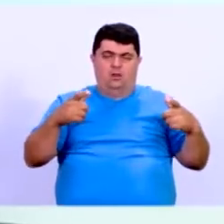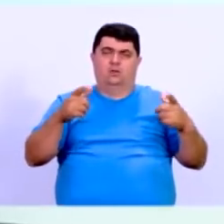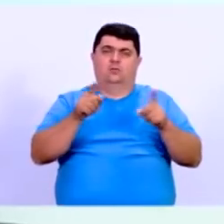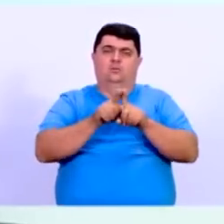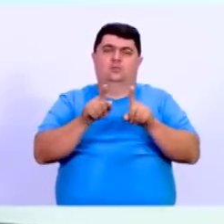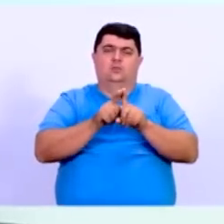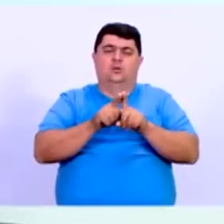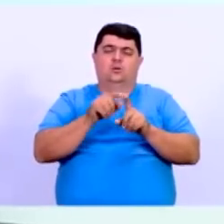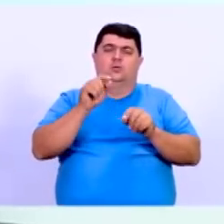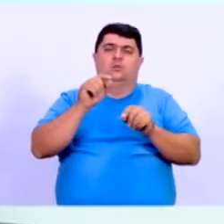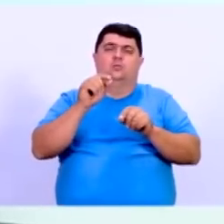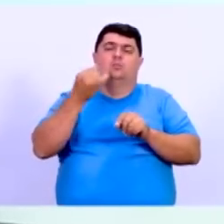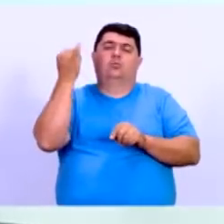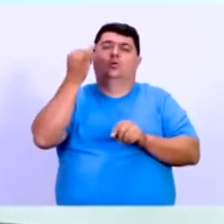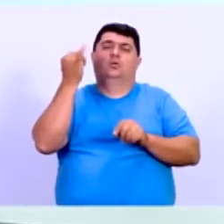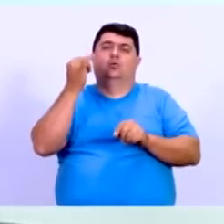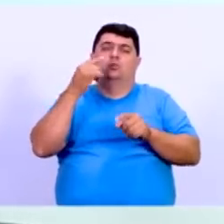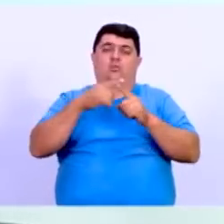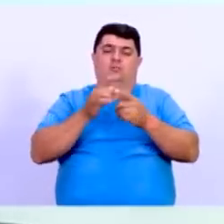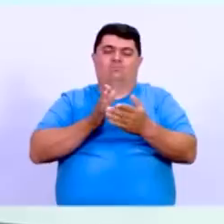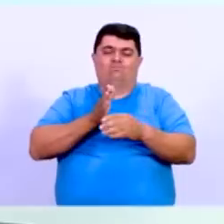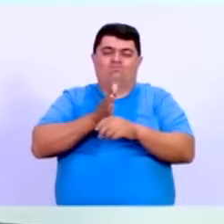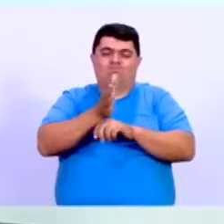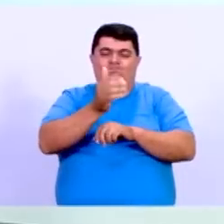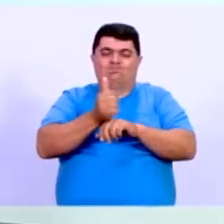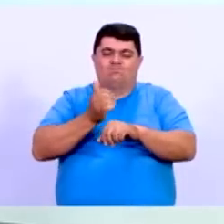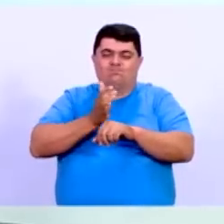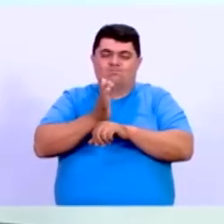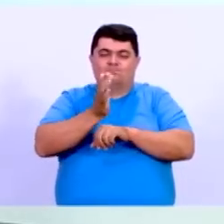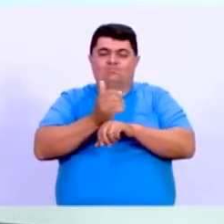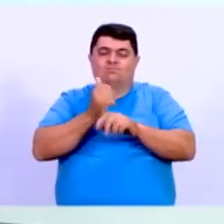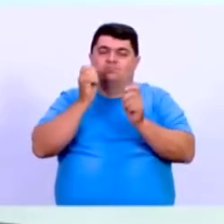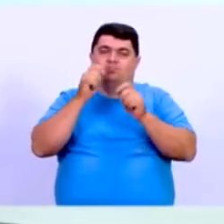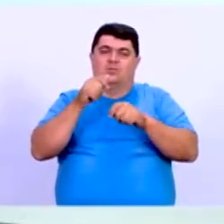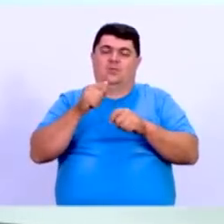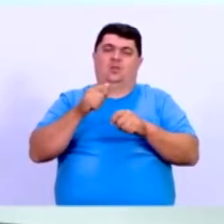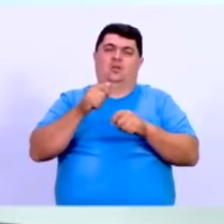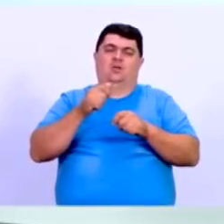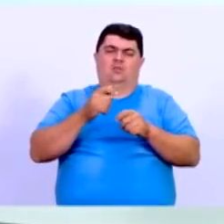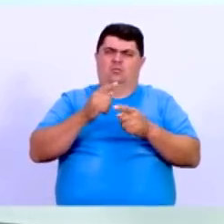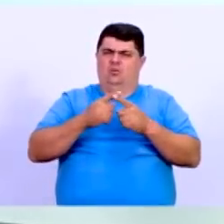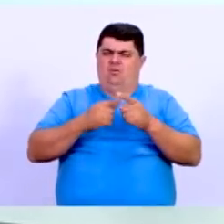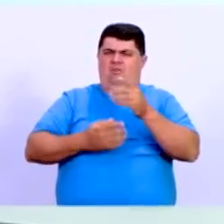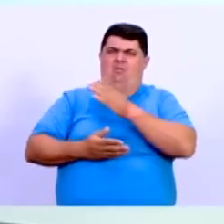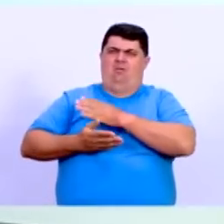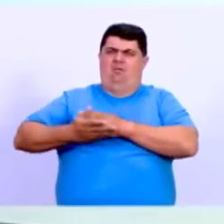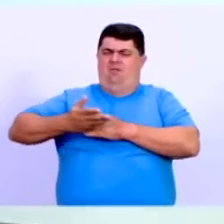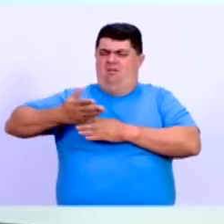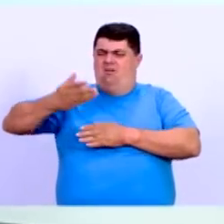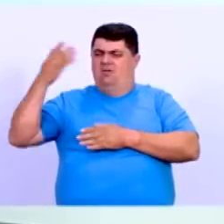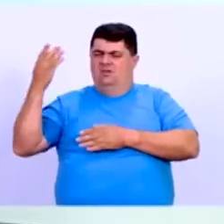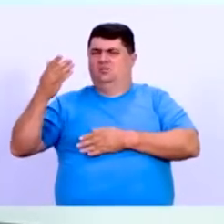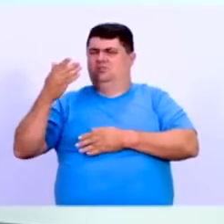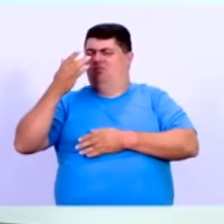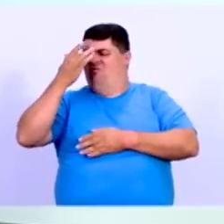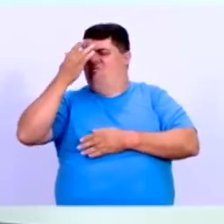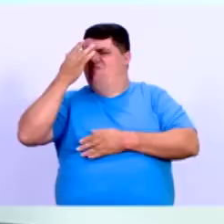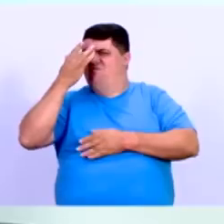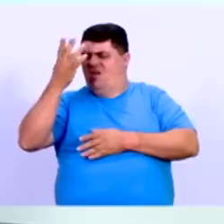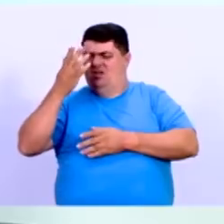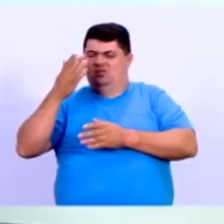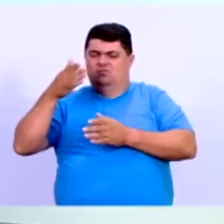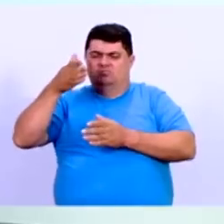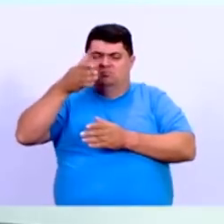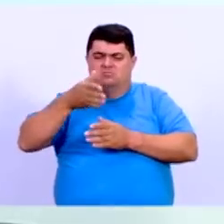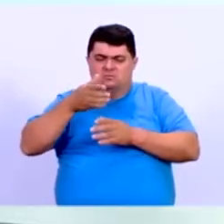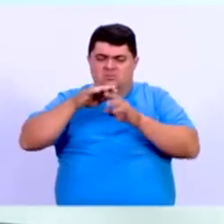relação a que ponto? A acessibilidade, pessoal, dessa tecnologia. Antigamente não era fácil você pegar e ter acesso a um